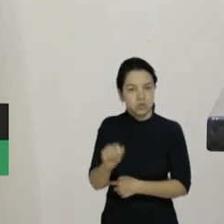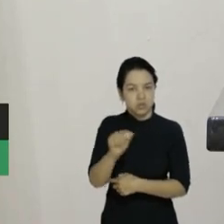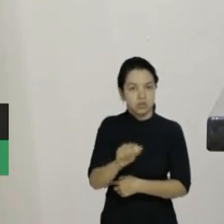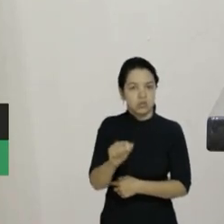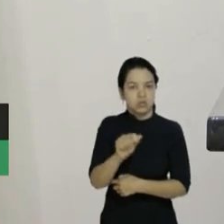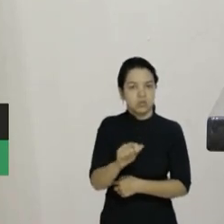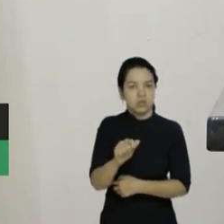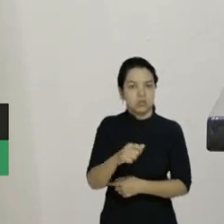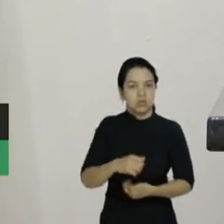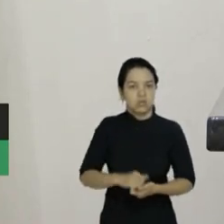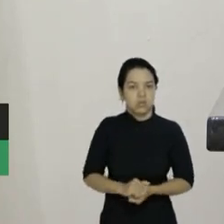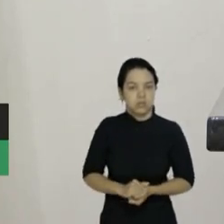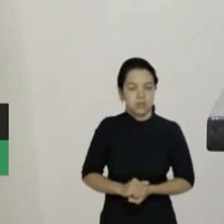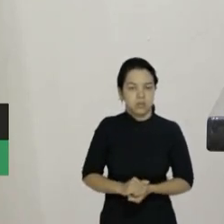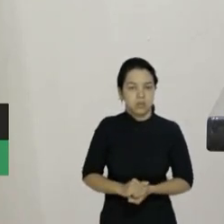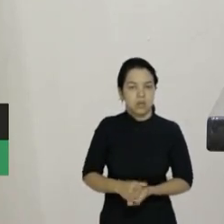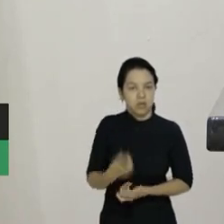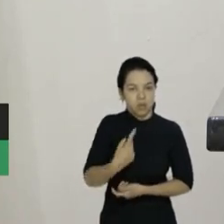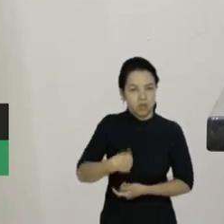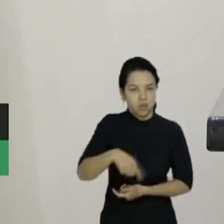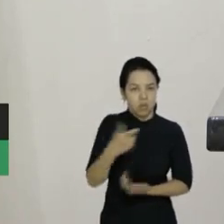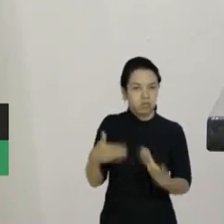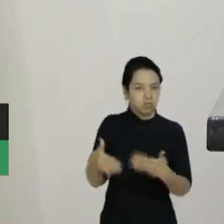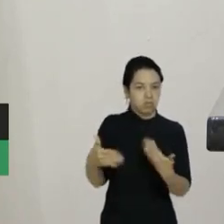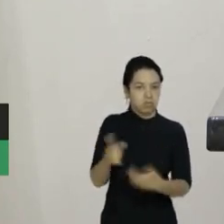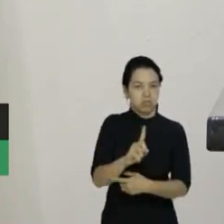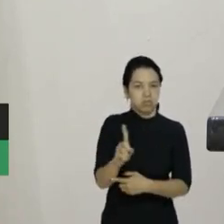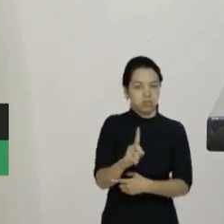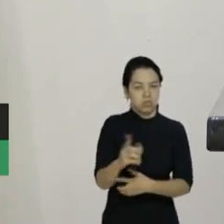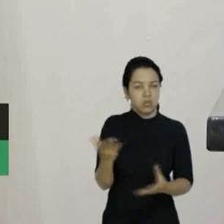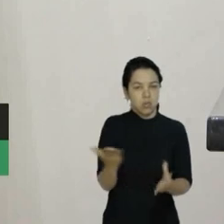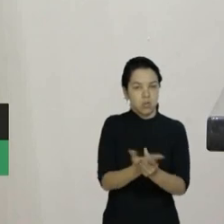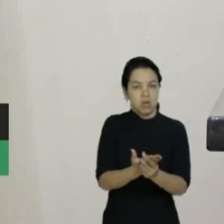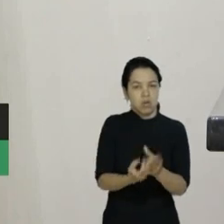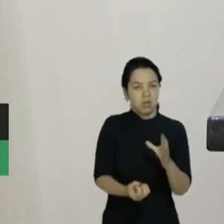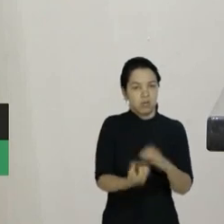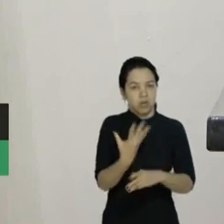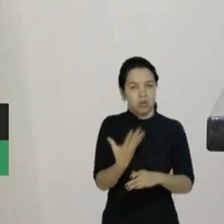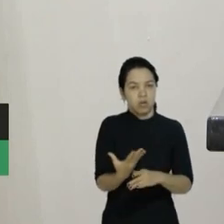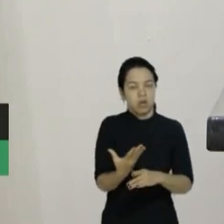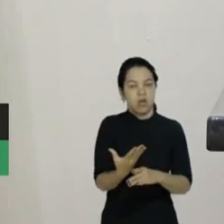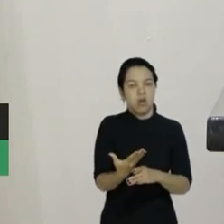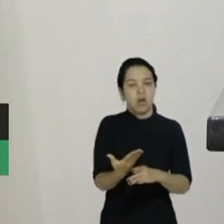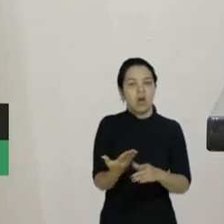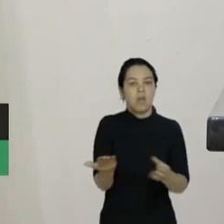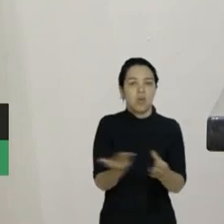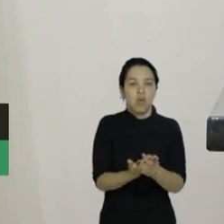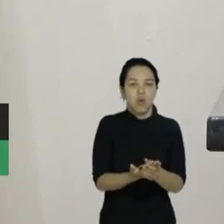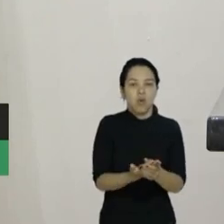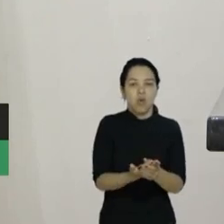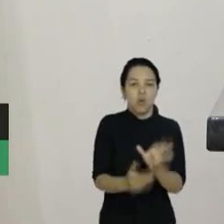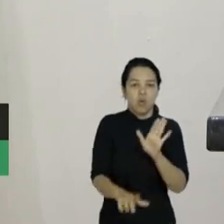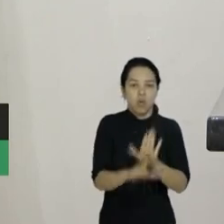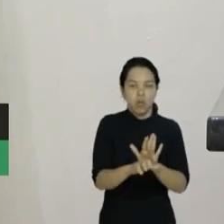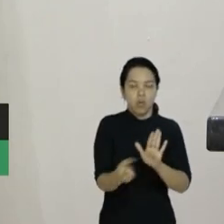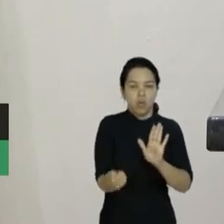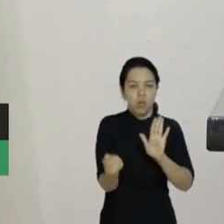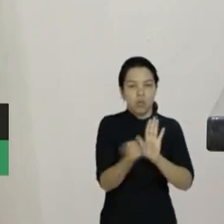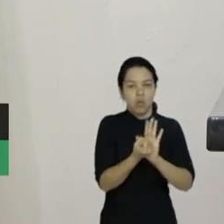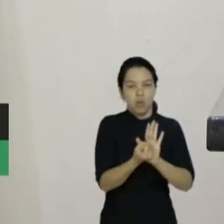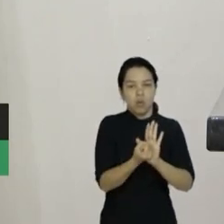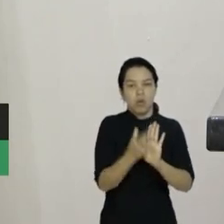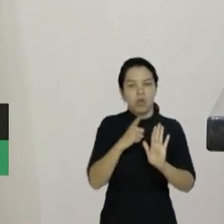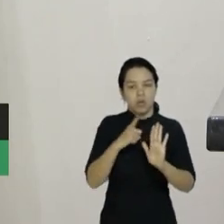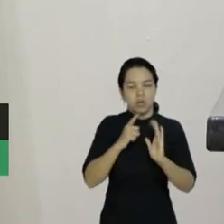não fazemos vista grossa. Os processos nascem, são protocolados legalmente, se dá o amplo direito de defesa a tudo